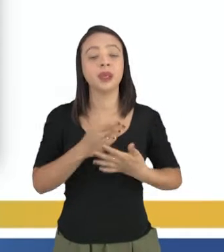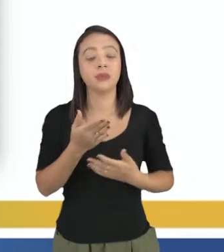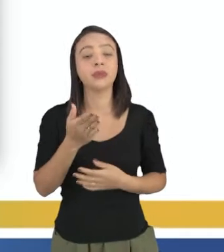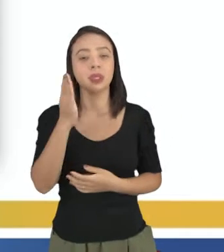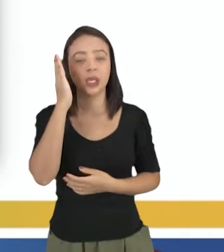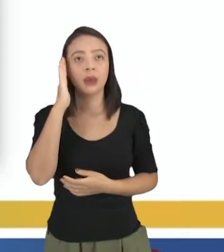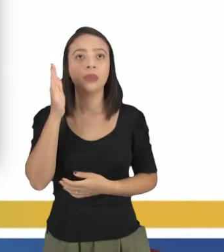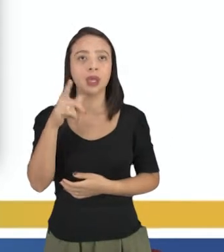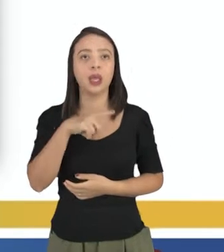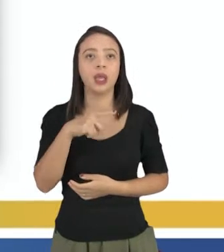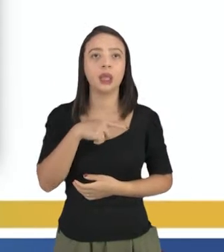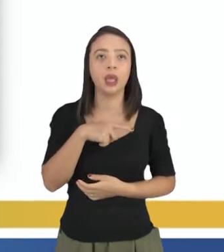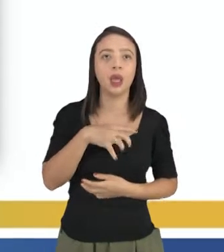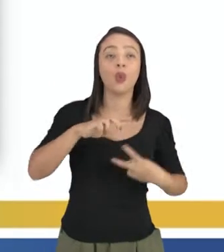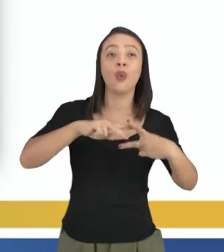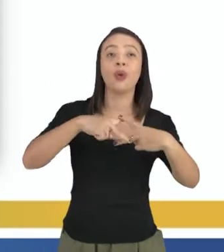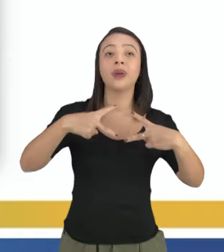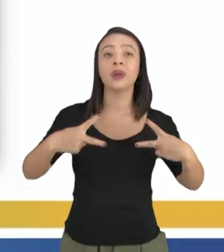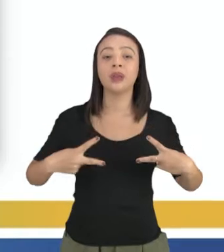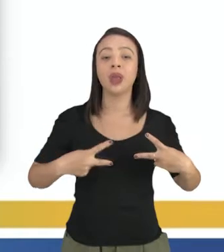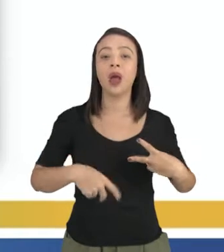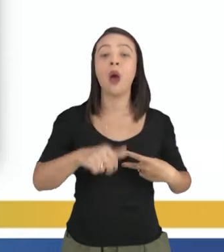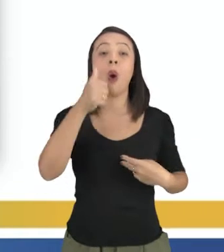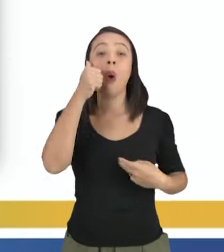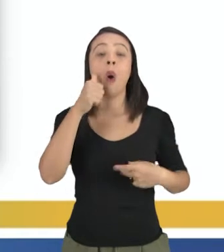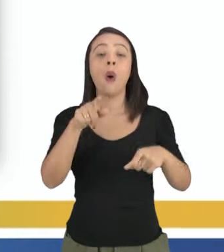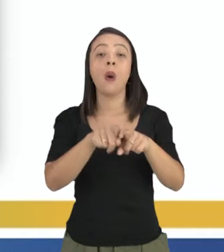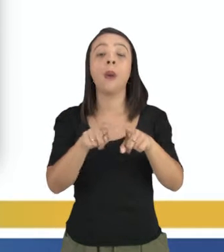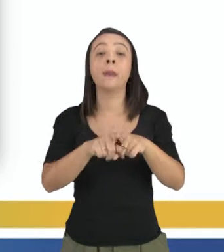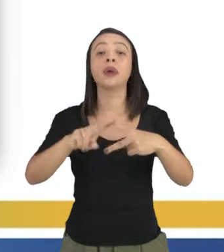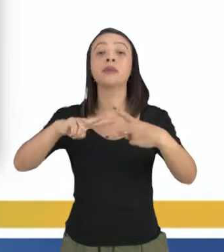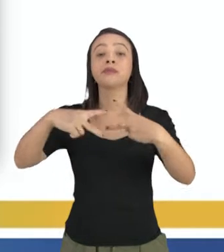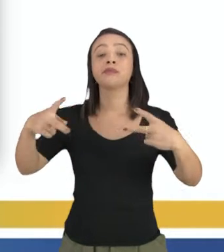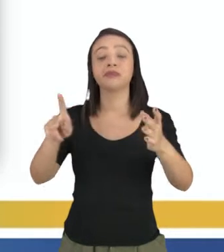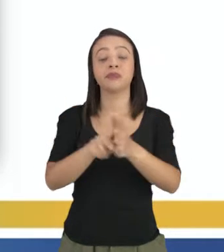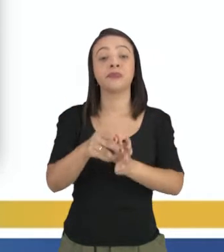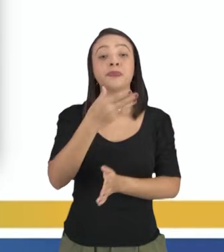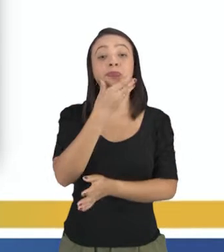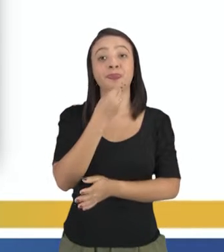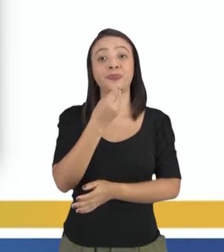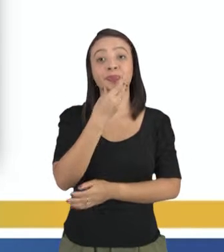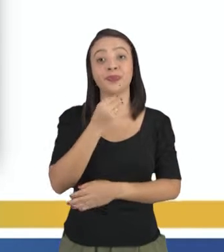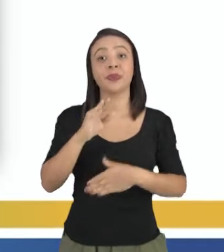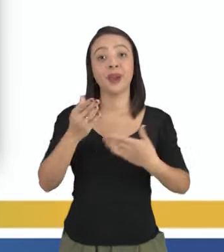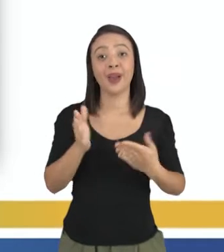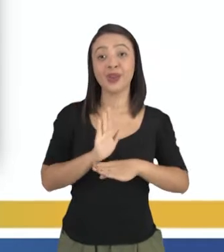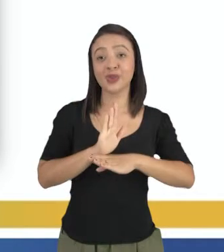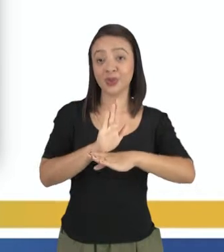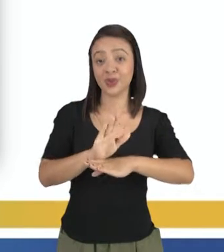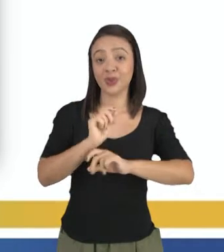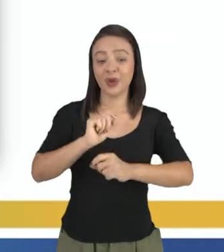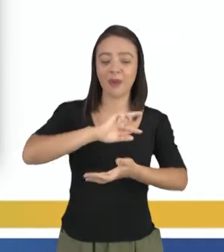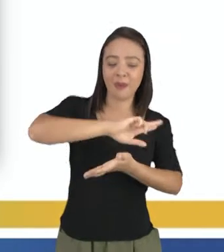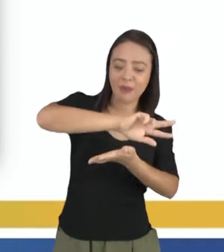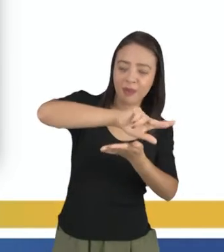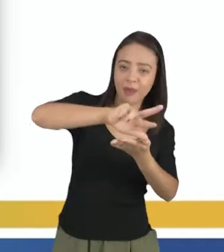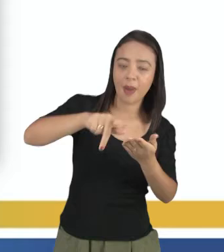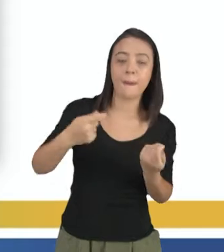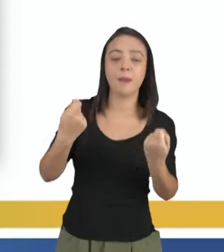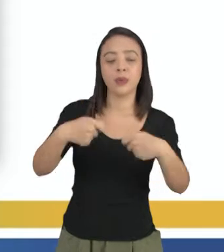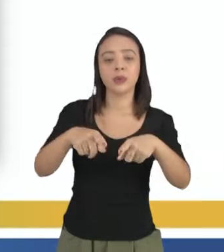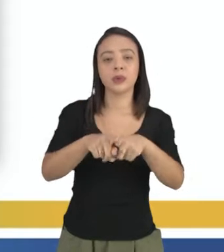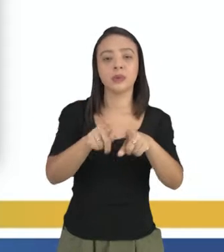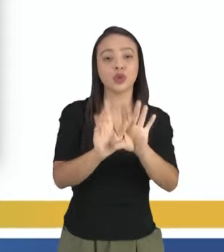cromossomos, né, como existe um DNA do macho e outro DNA da fêmea, isso ajuda com a variabilidade da